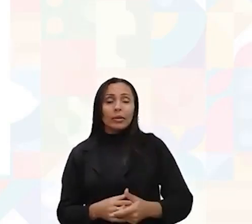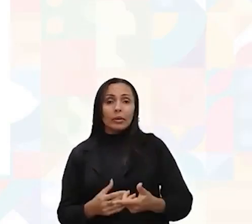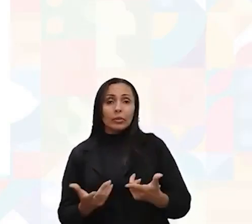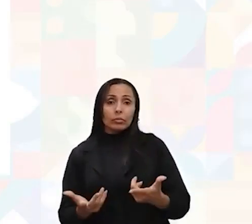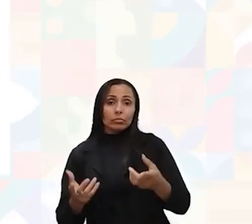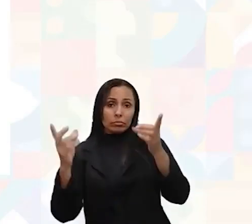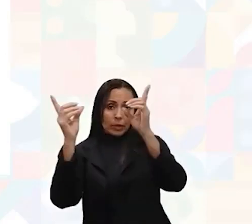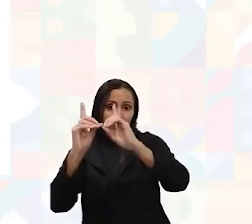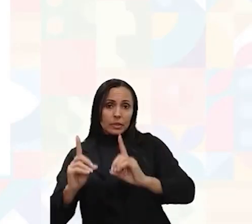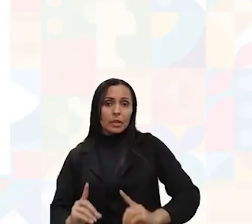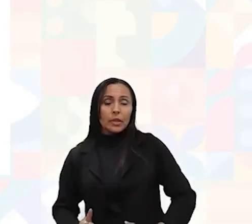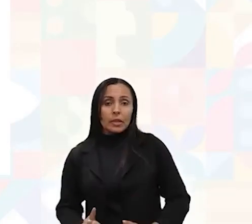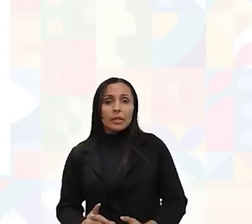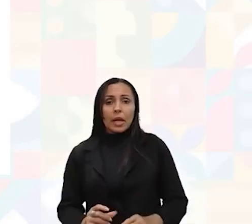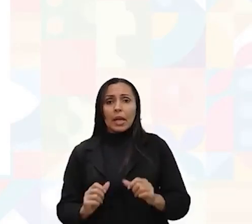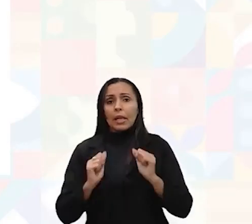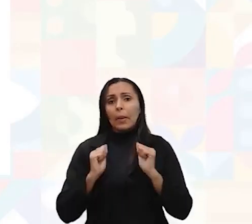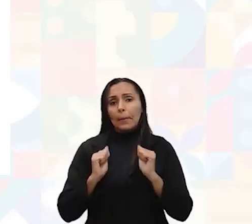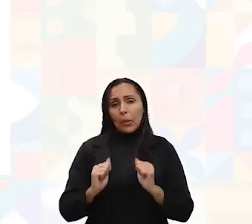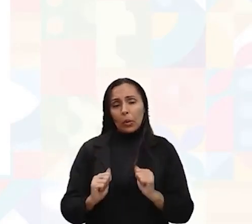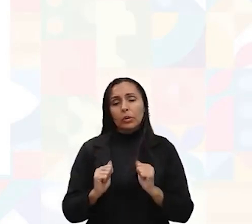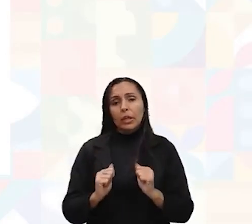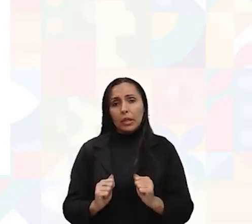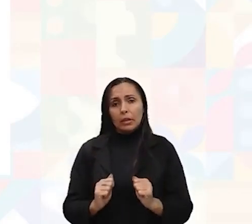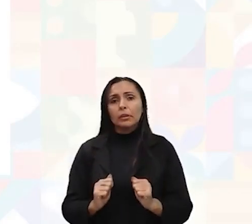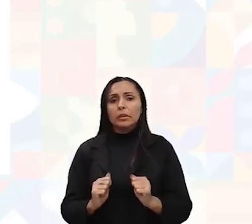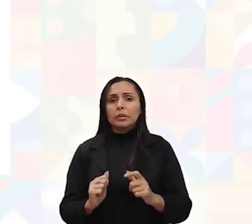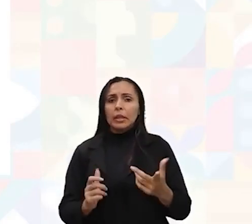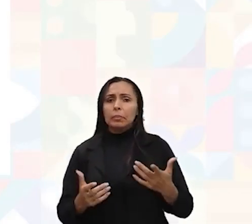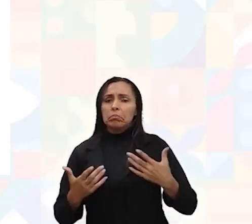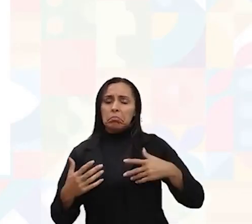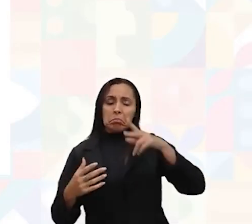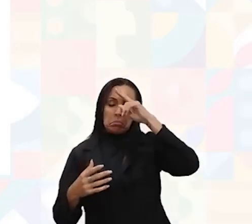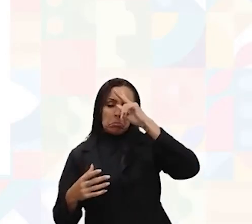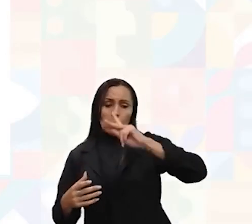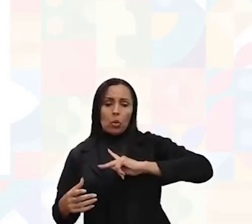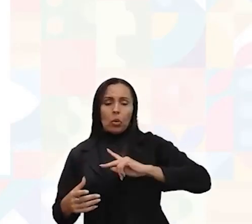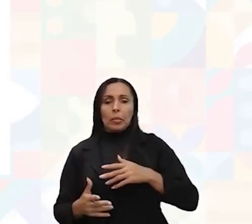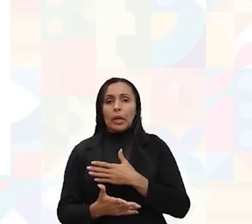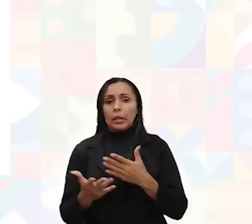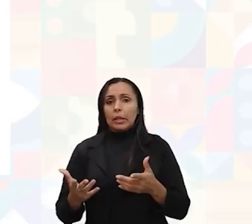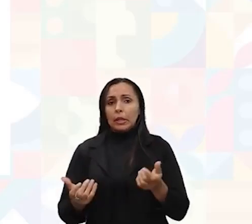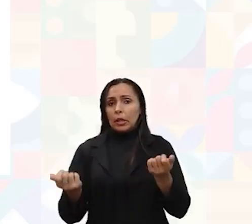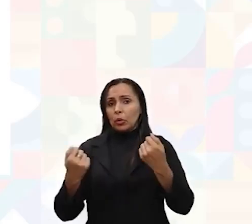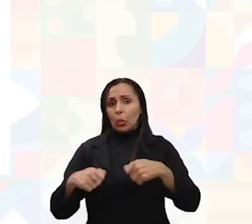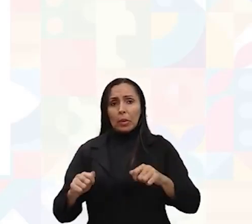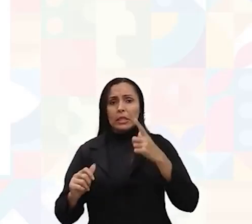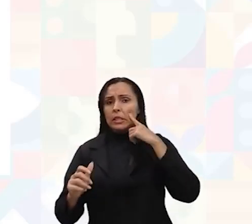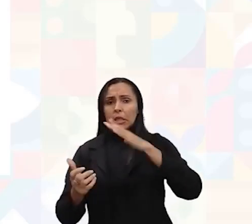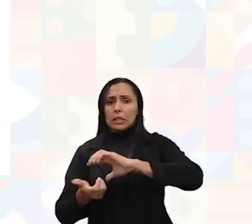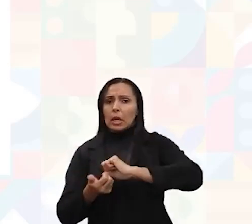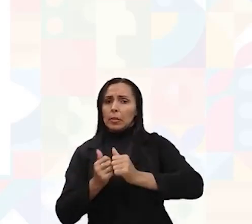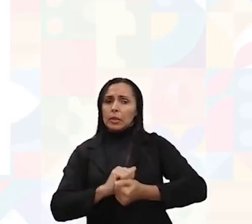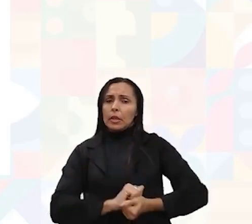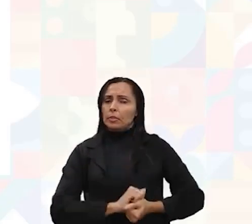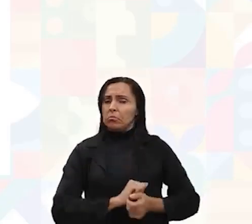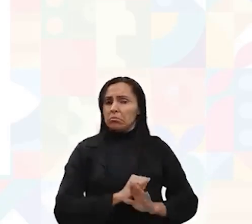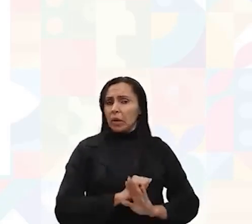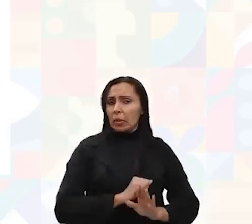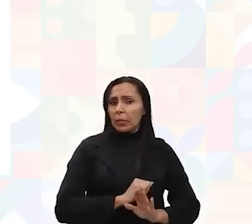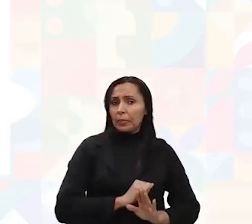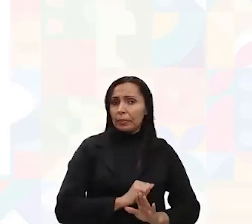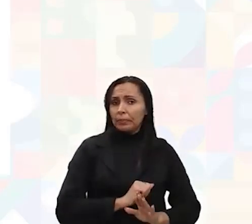com deficiência, ela possa ser quem ela é, sem precisar estar se adequando, ou muitas